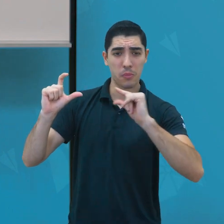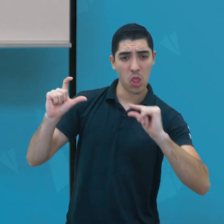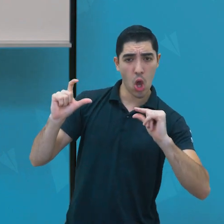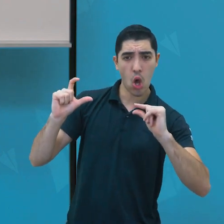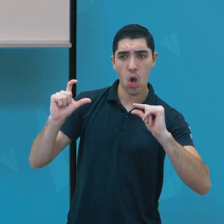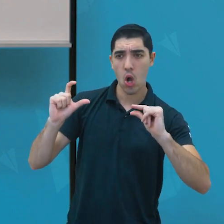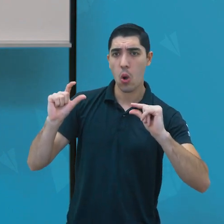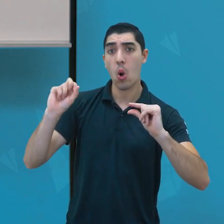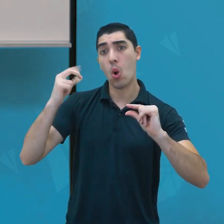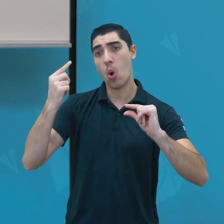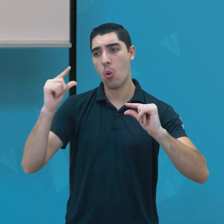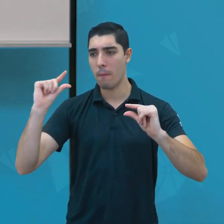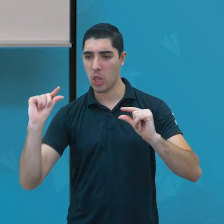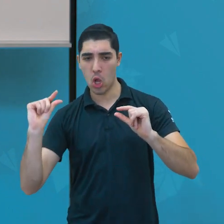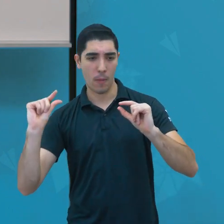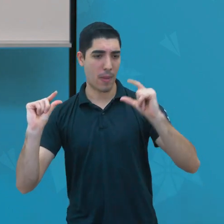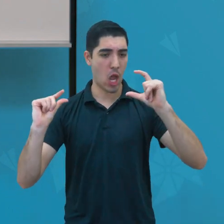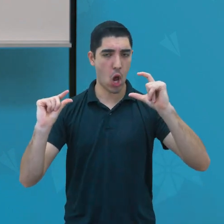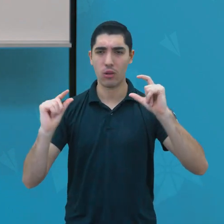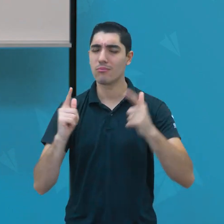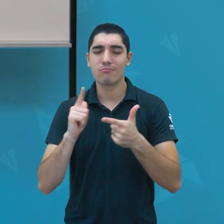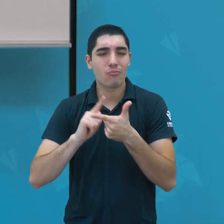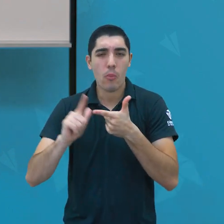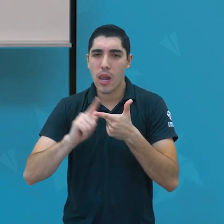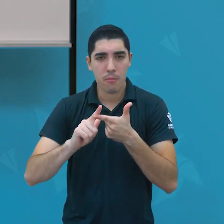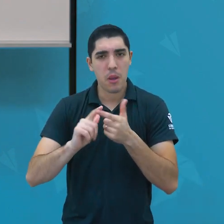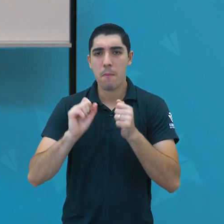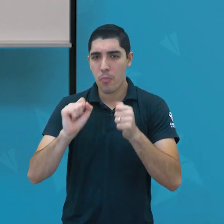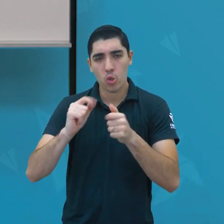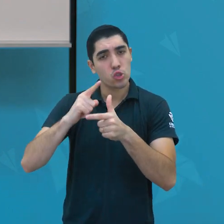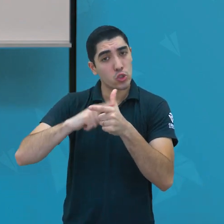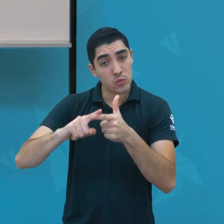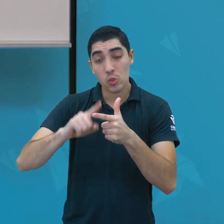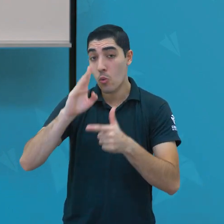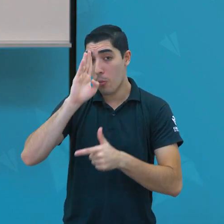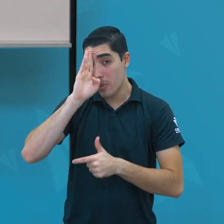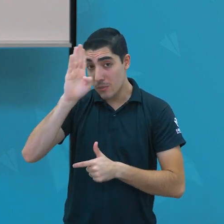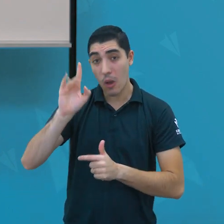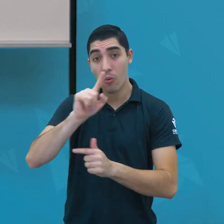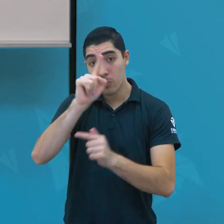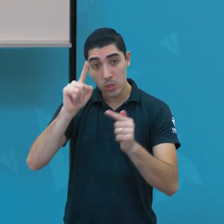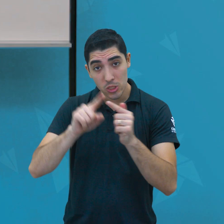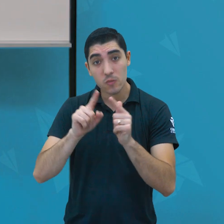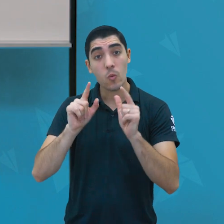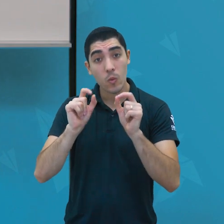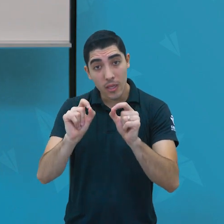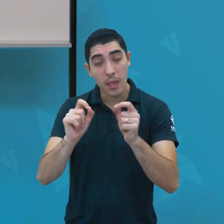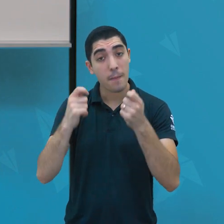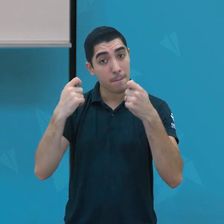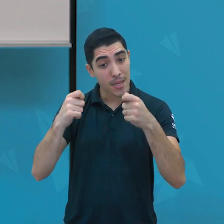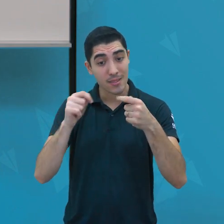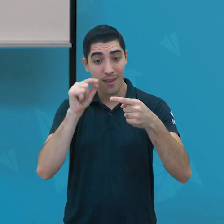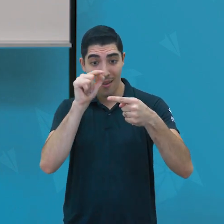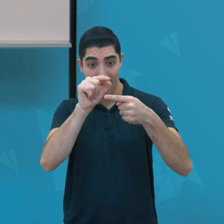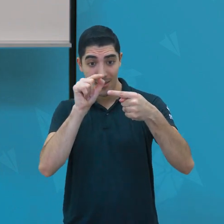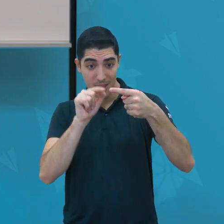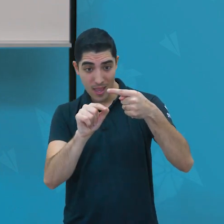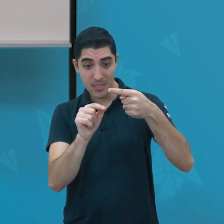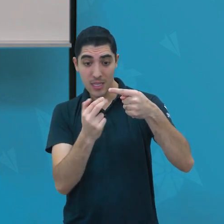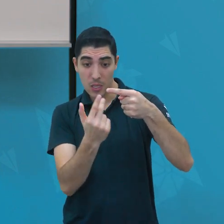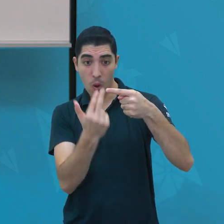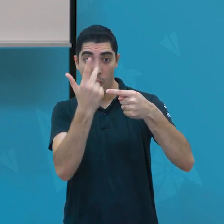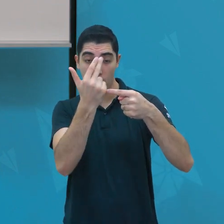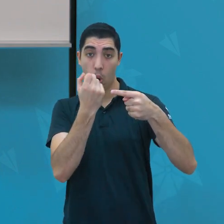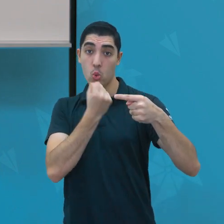você começou com um número menor, depois dividiu por um número maior, não tem problema. A questão é, você está dividindo em cima e embaixo pelo